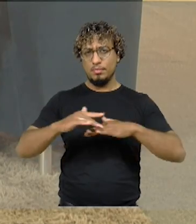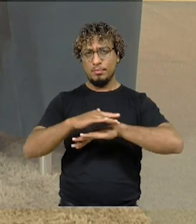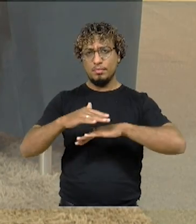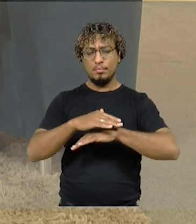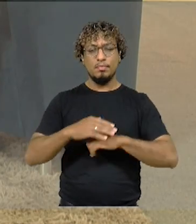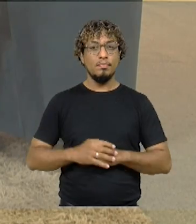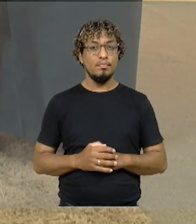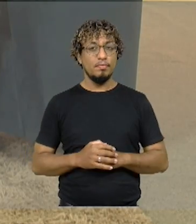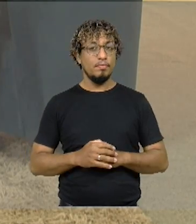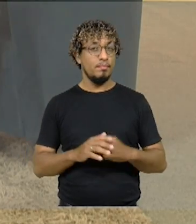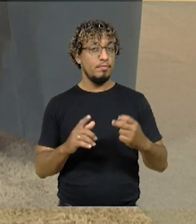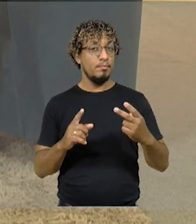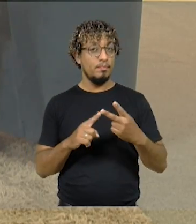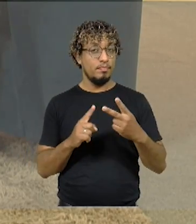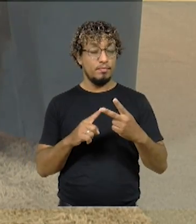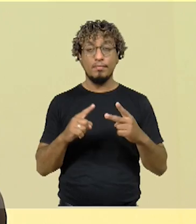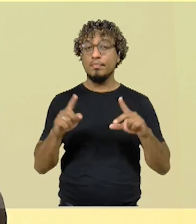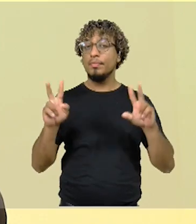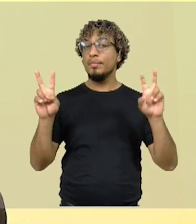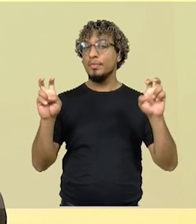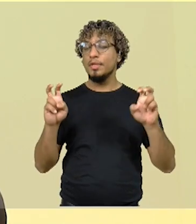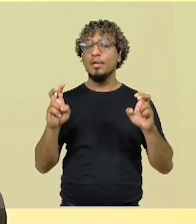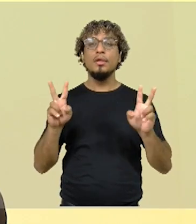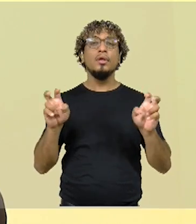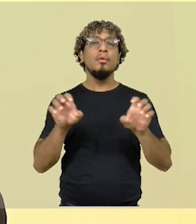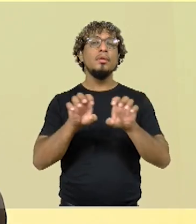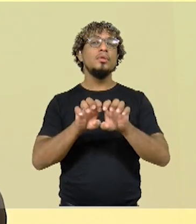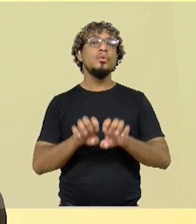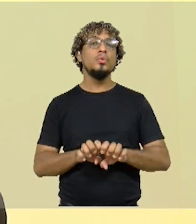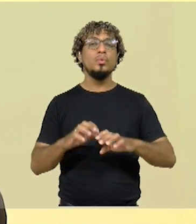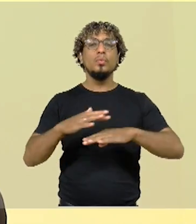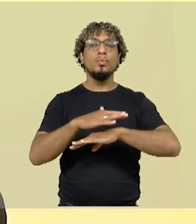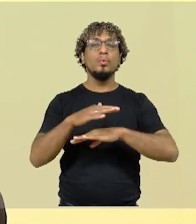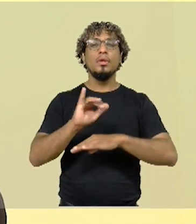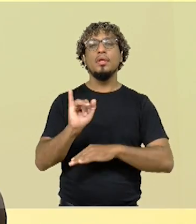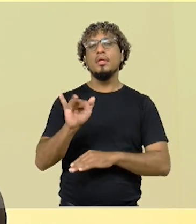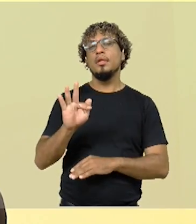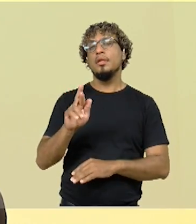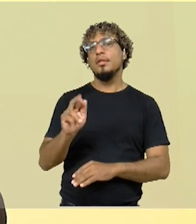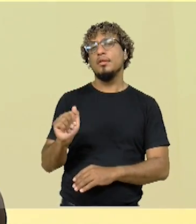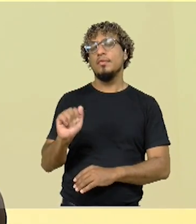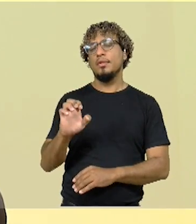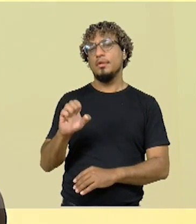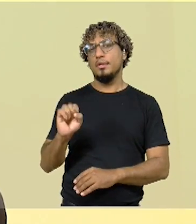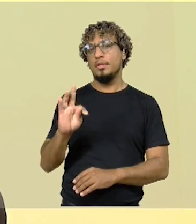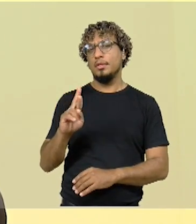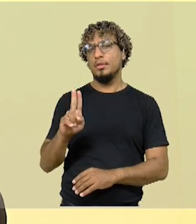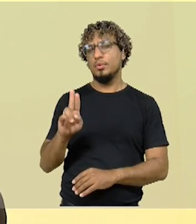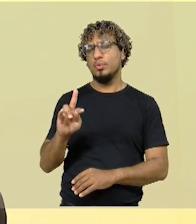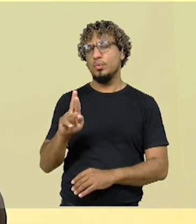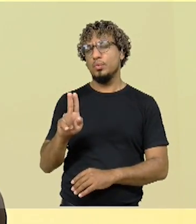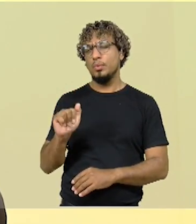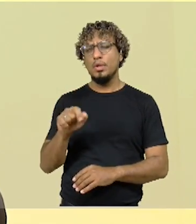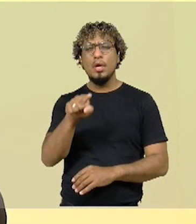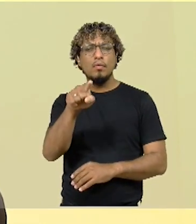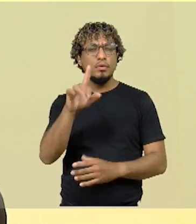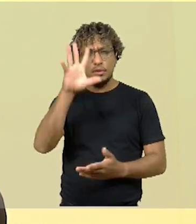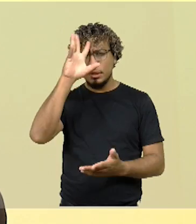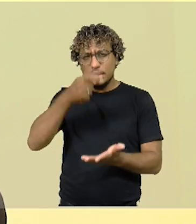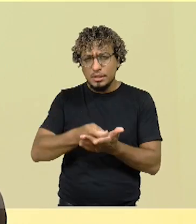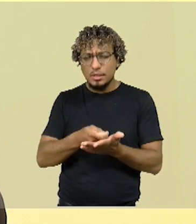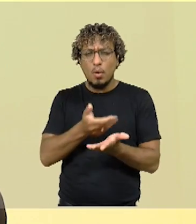para esse processo educacional, mas temos que agir, né? Nós sabemos que a limpeza pública de São Luís não